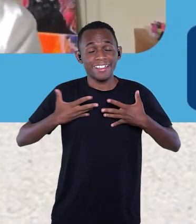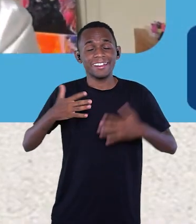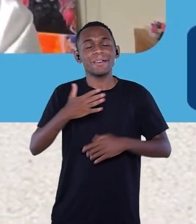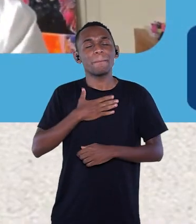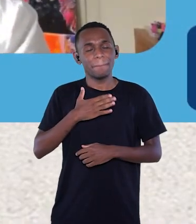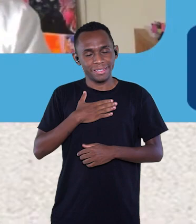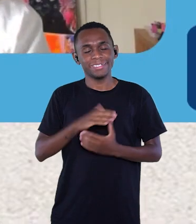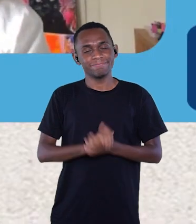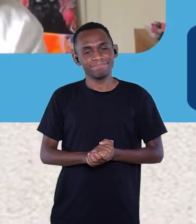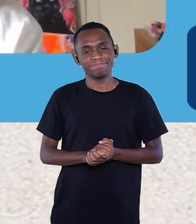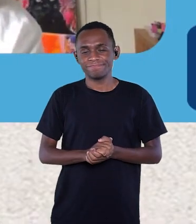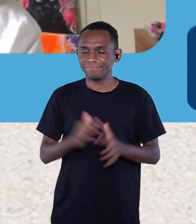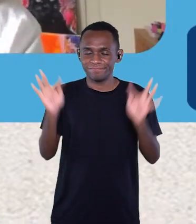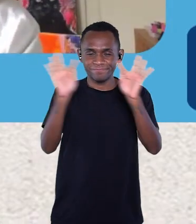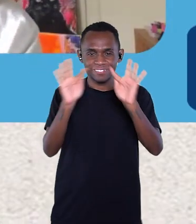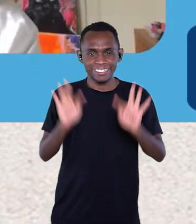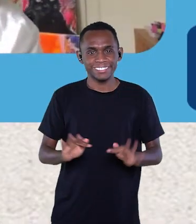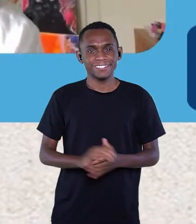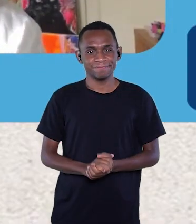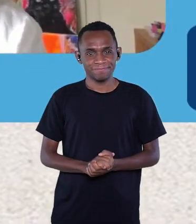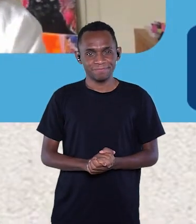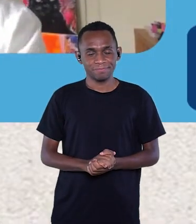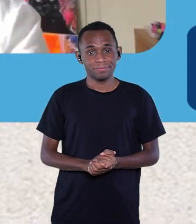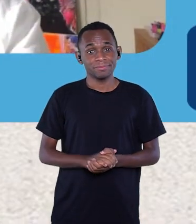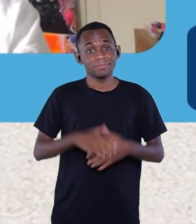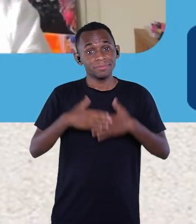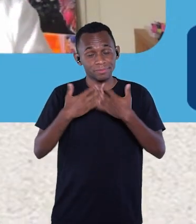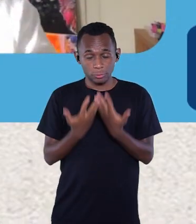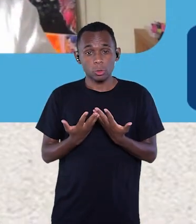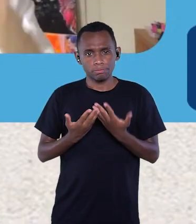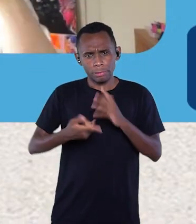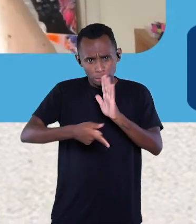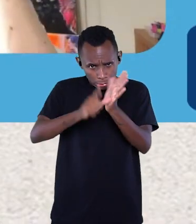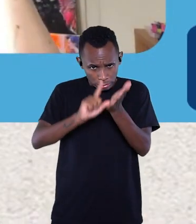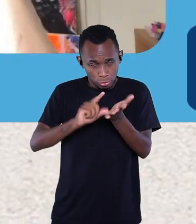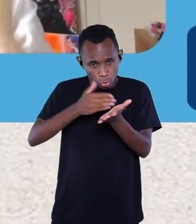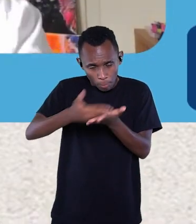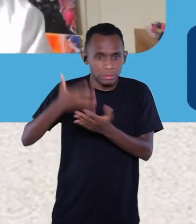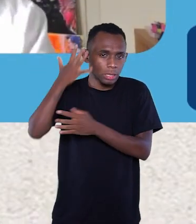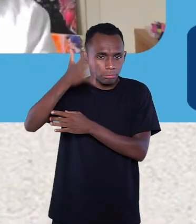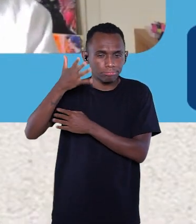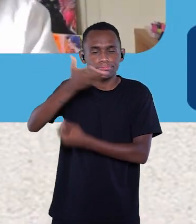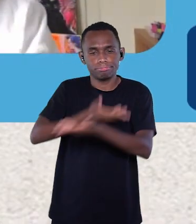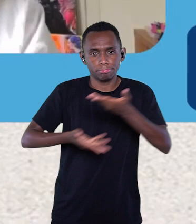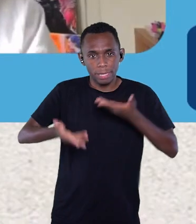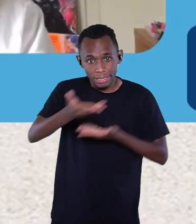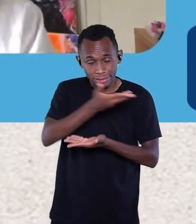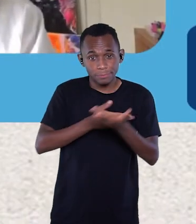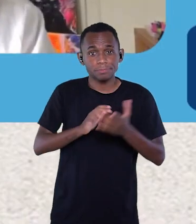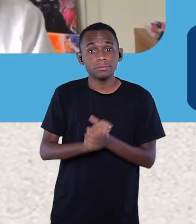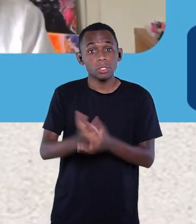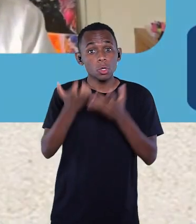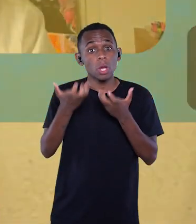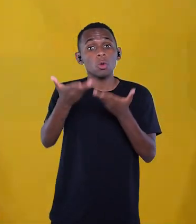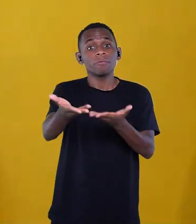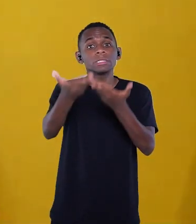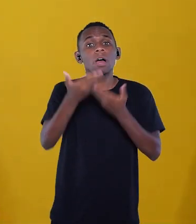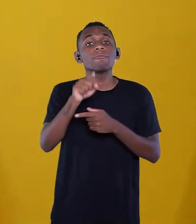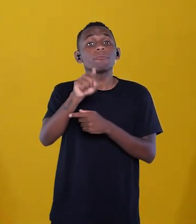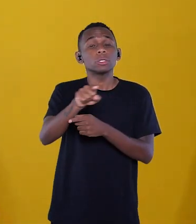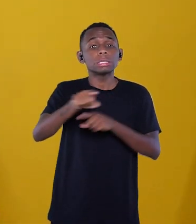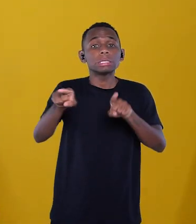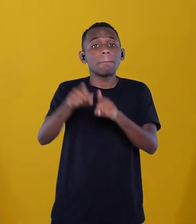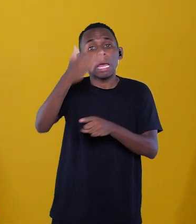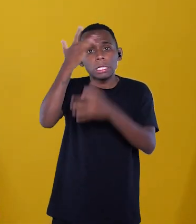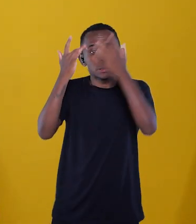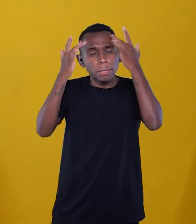com certeza. Muito feliz. Leine, antes da gente iniciar o nosso papo, eu quero te convidar, e quem